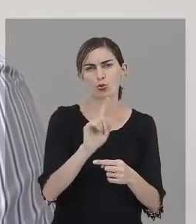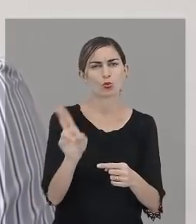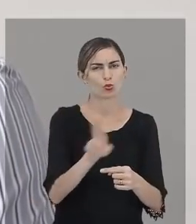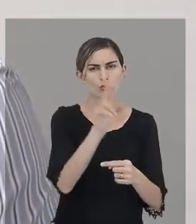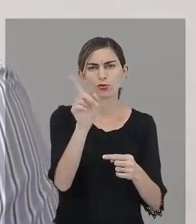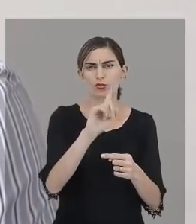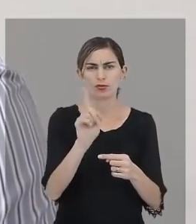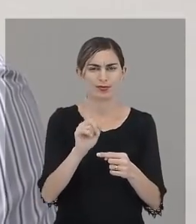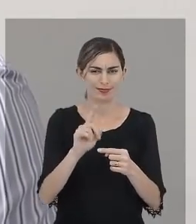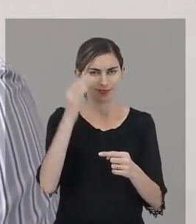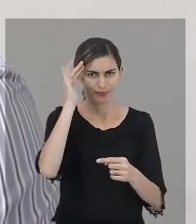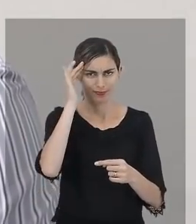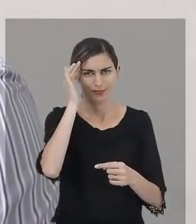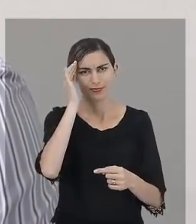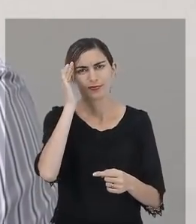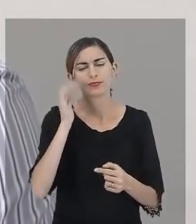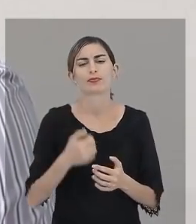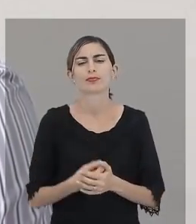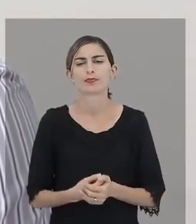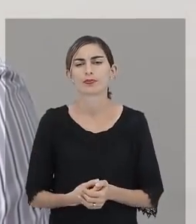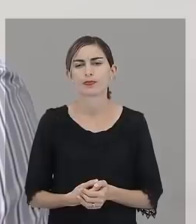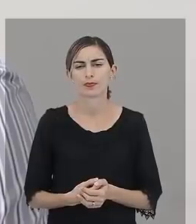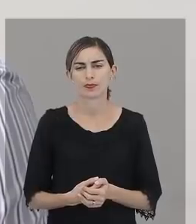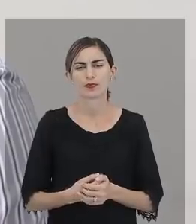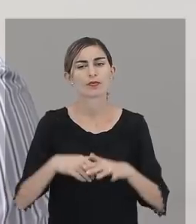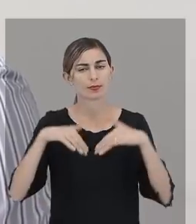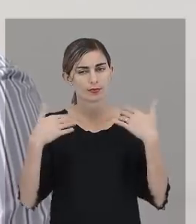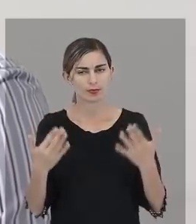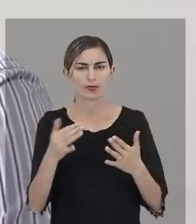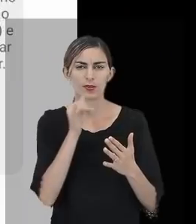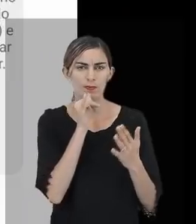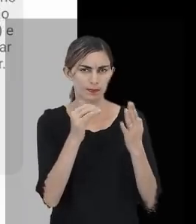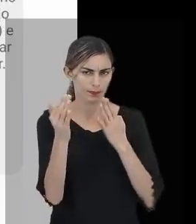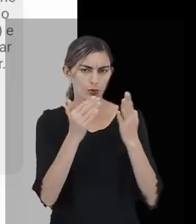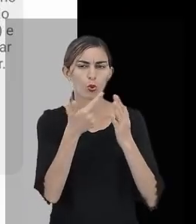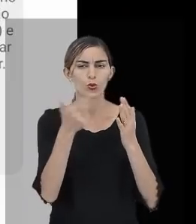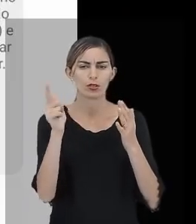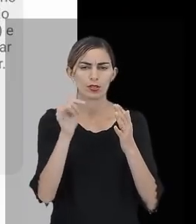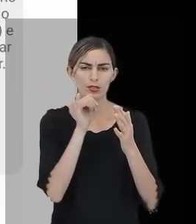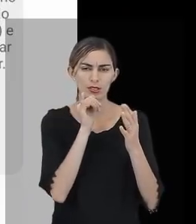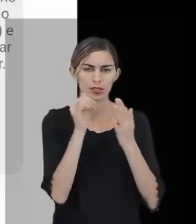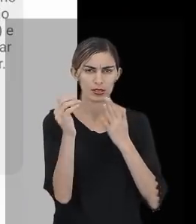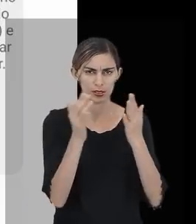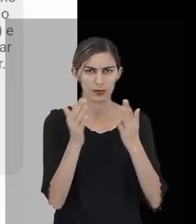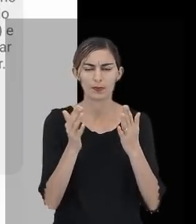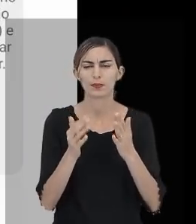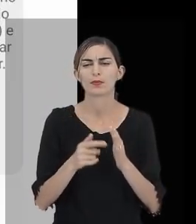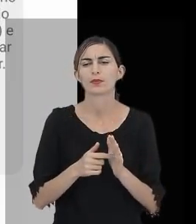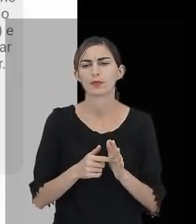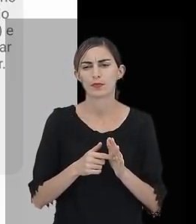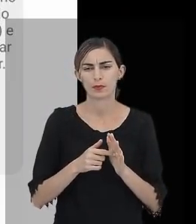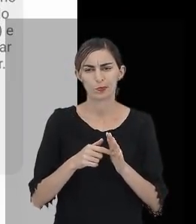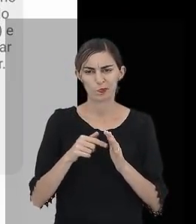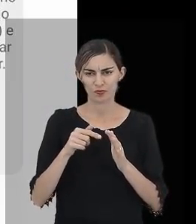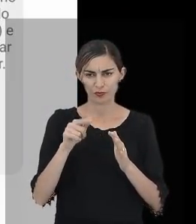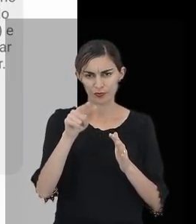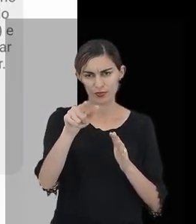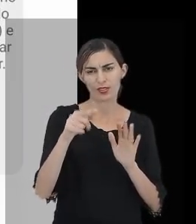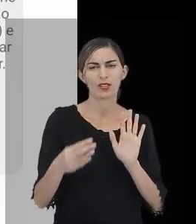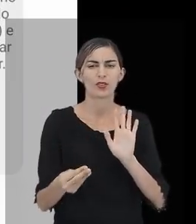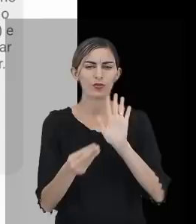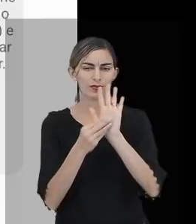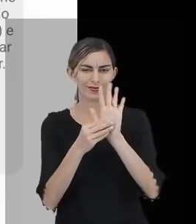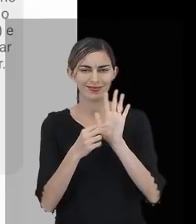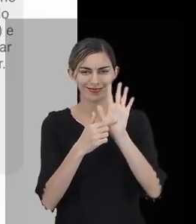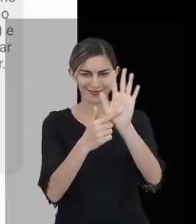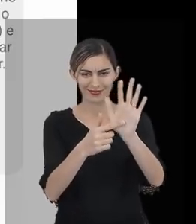não deve usar esse absolute layout, certo? E tem um exemplozinho aqui do absolute layout, que é o elemento raiz